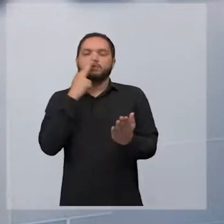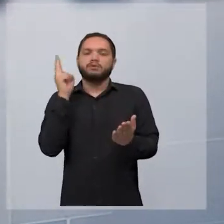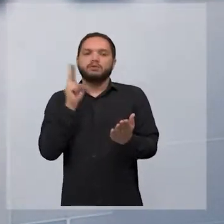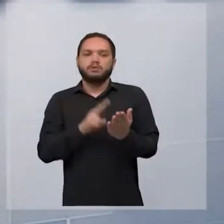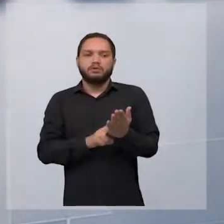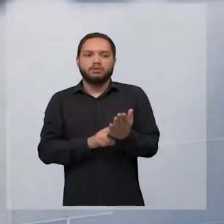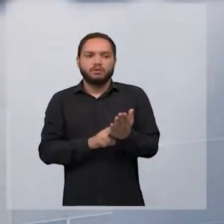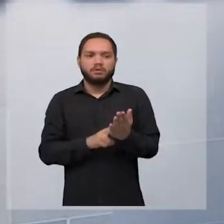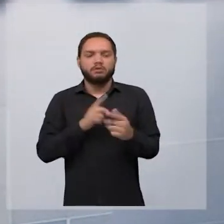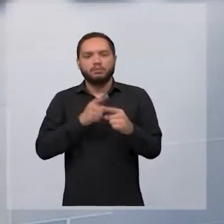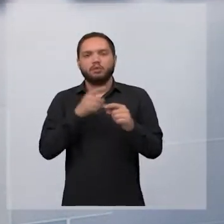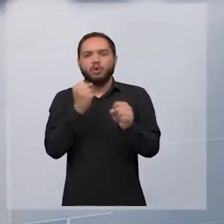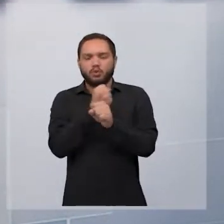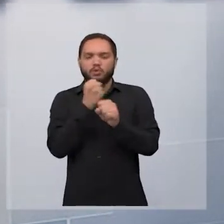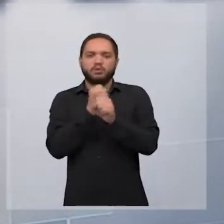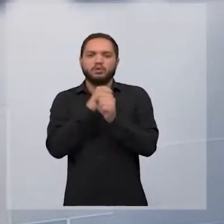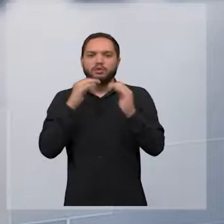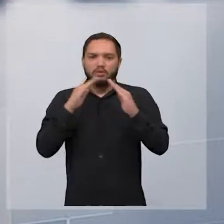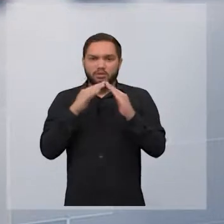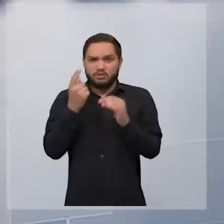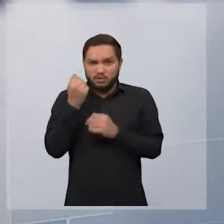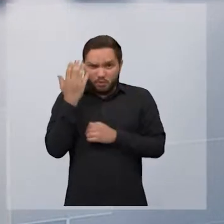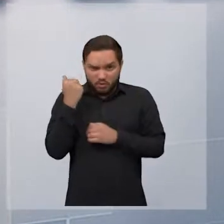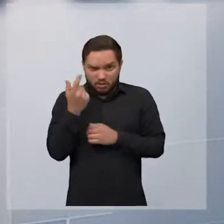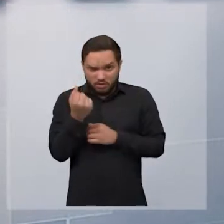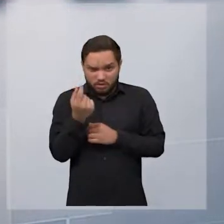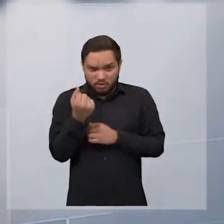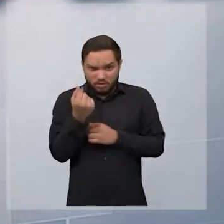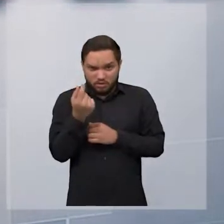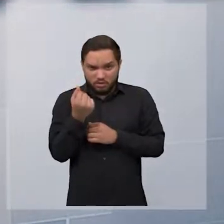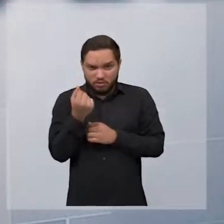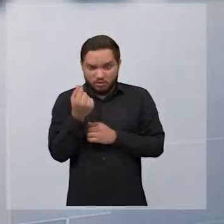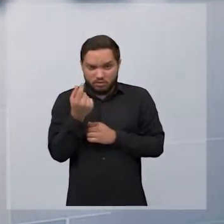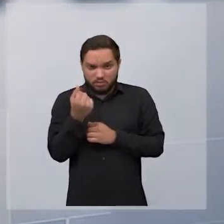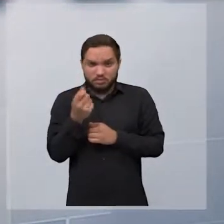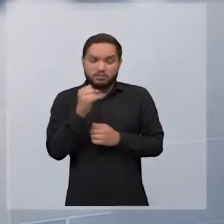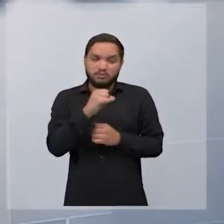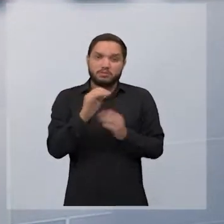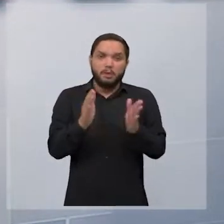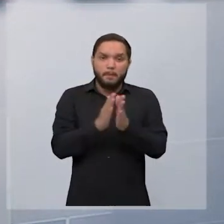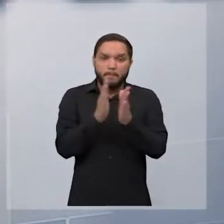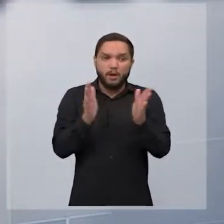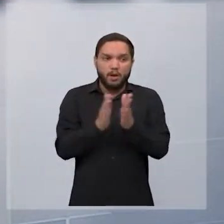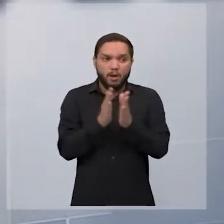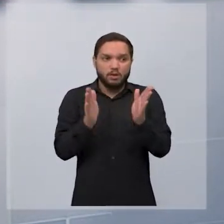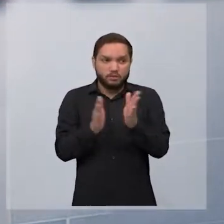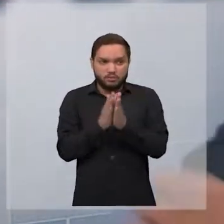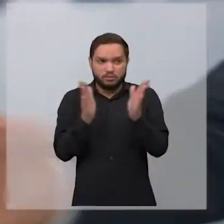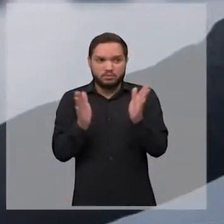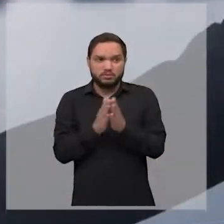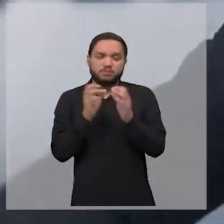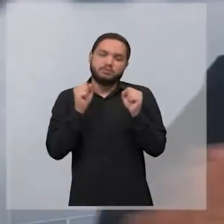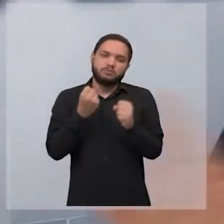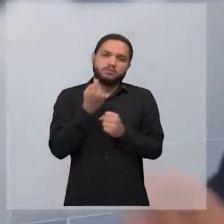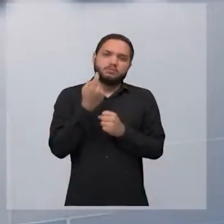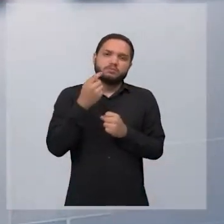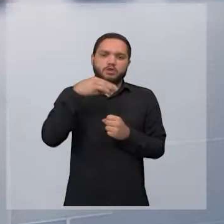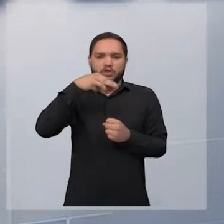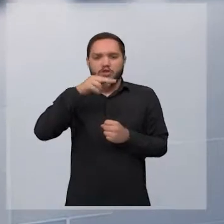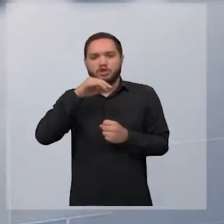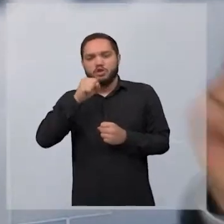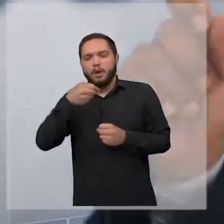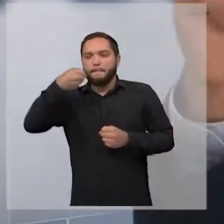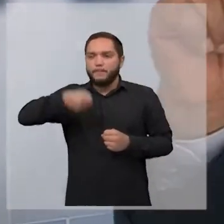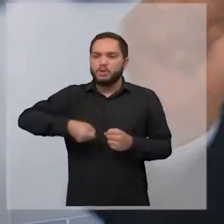ali. Você sabe qual é o valor da multa? Se ele for carente, que é o caso deles lá, que pode ser NIS, ter algum programa do Bolsa